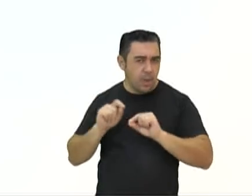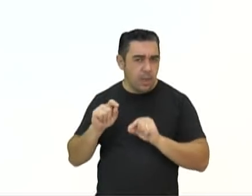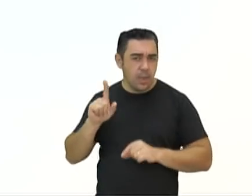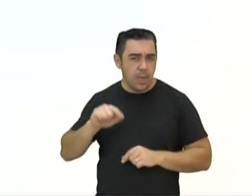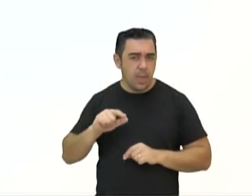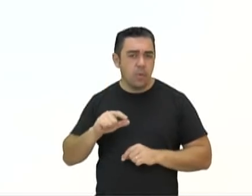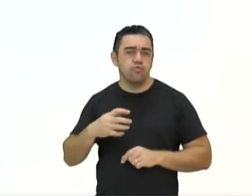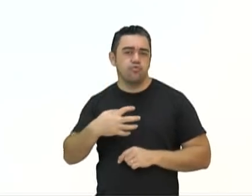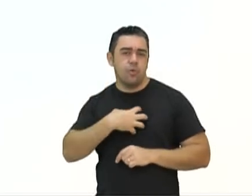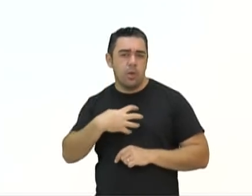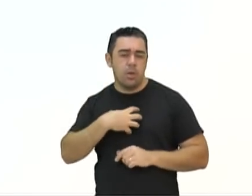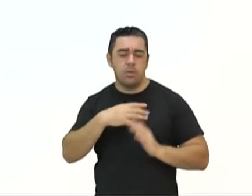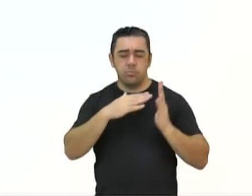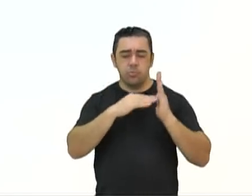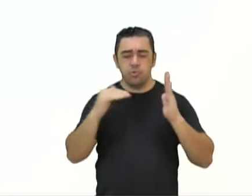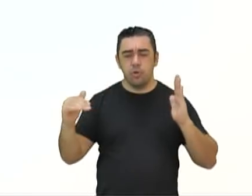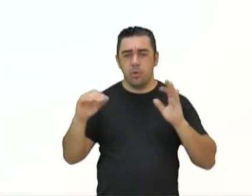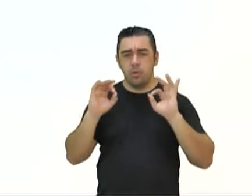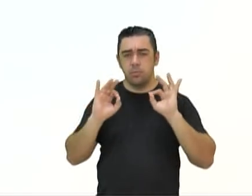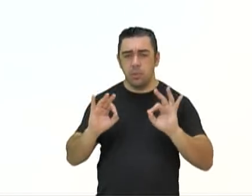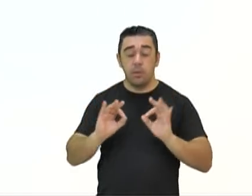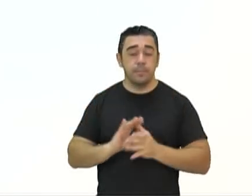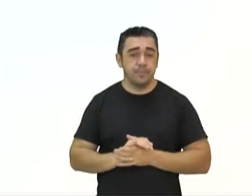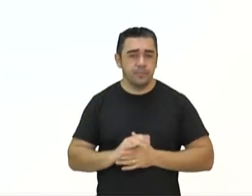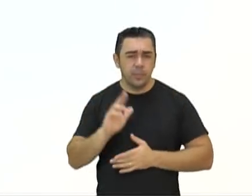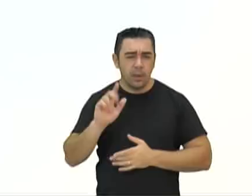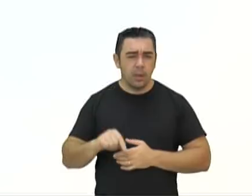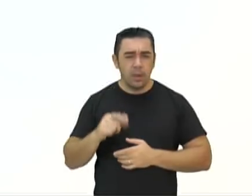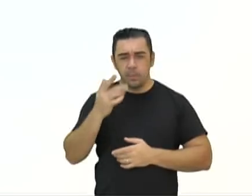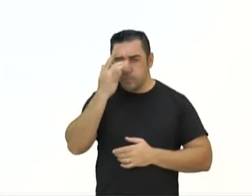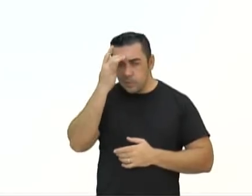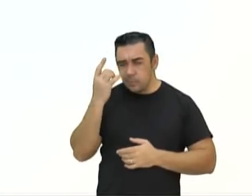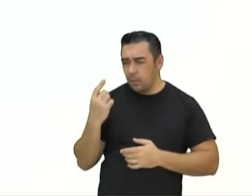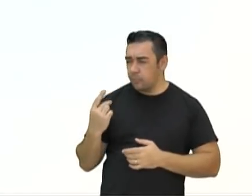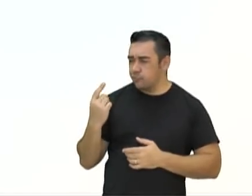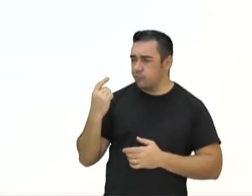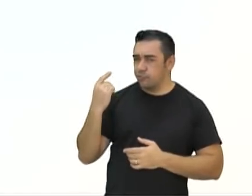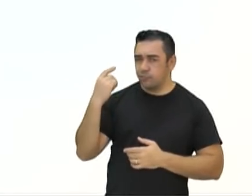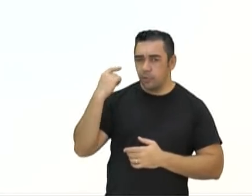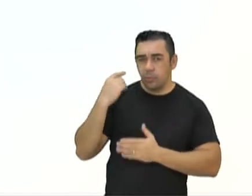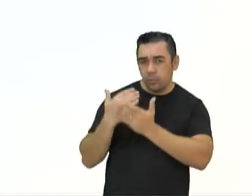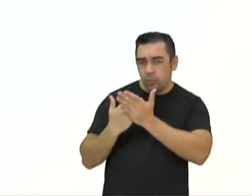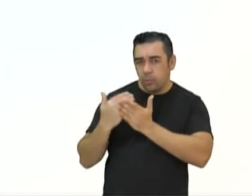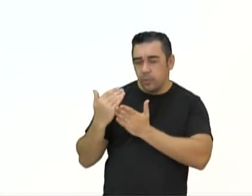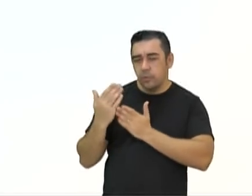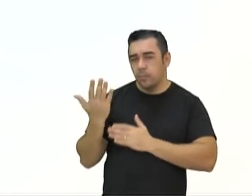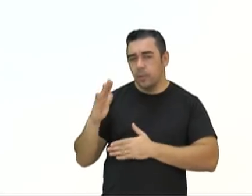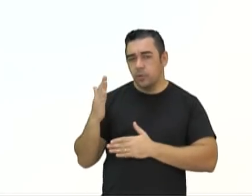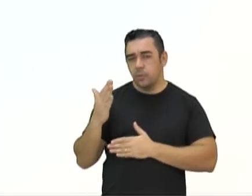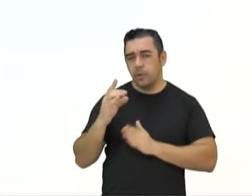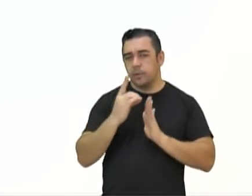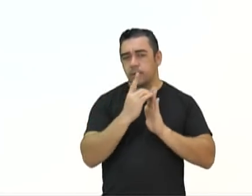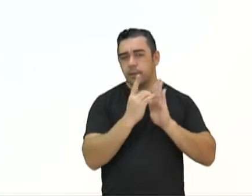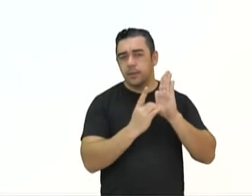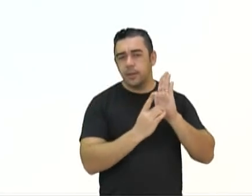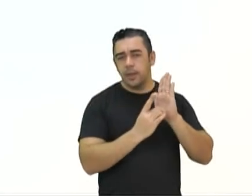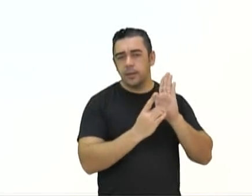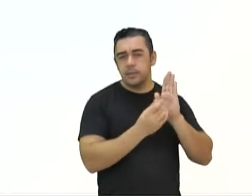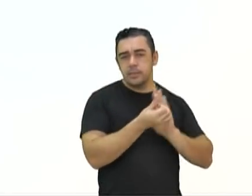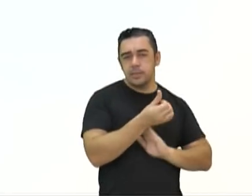são considerados da linha clássica aqueles surfistas mais antigos, lá do início da década de 60,